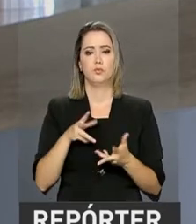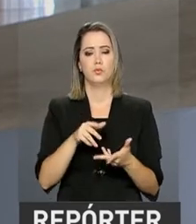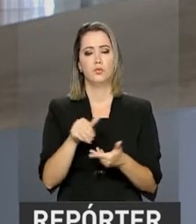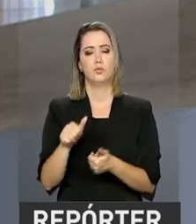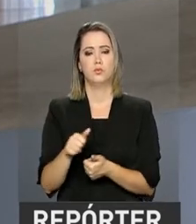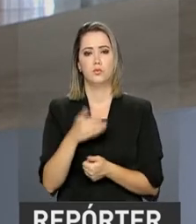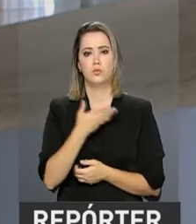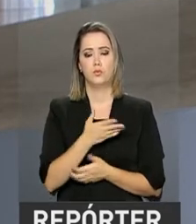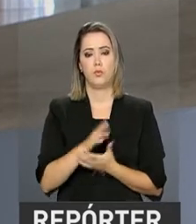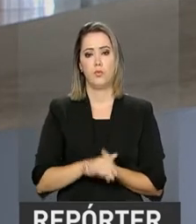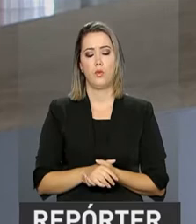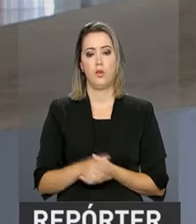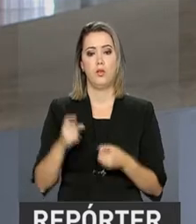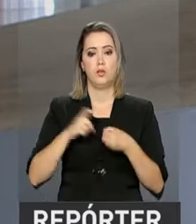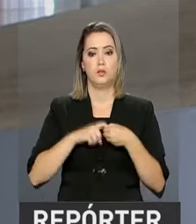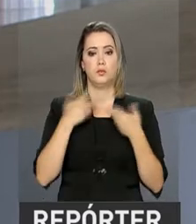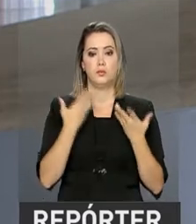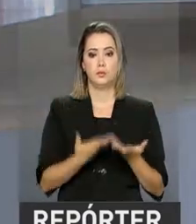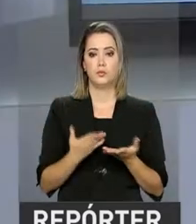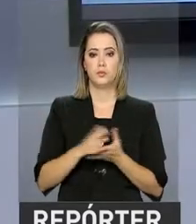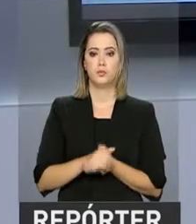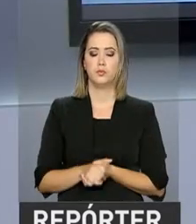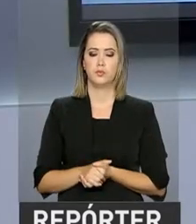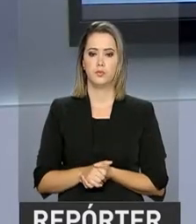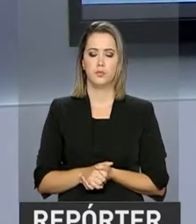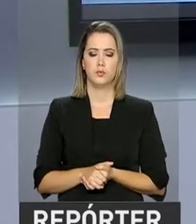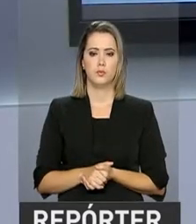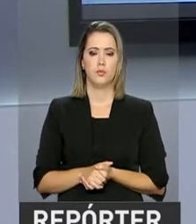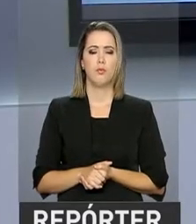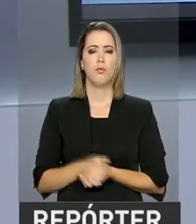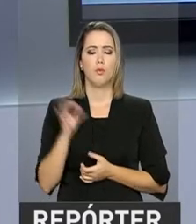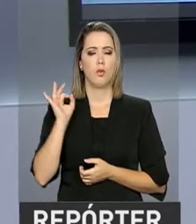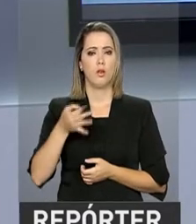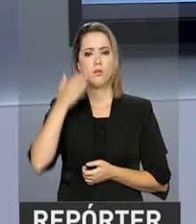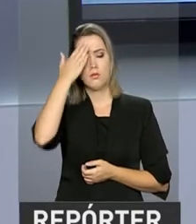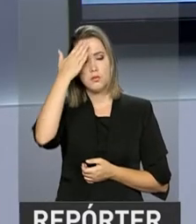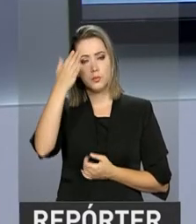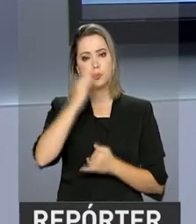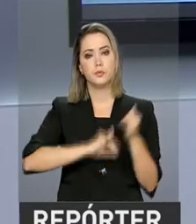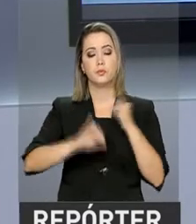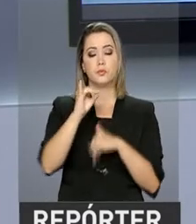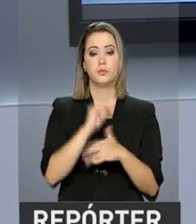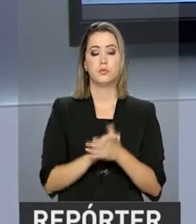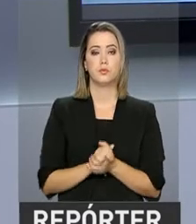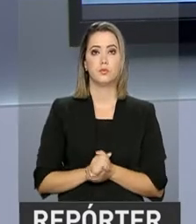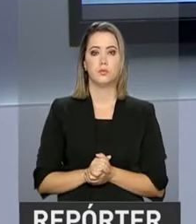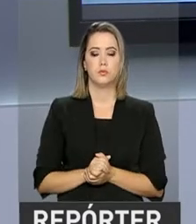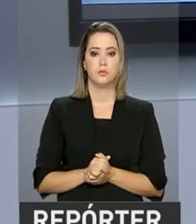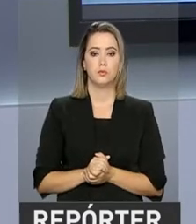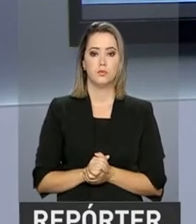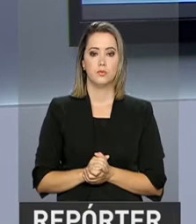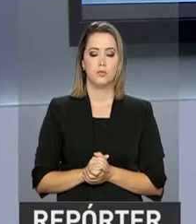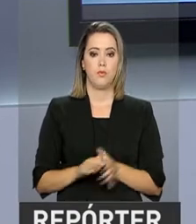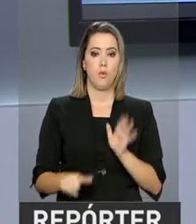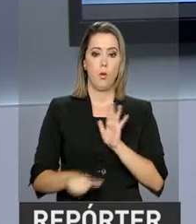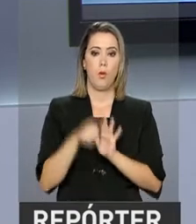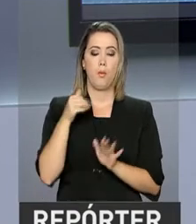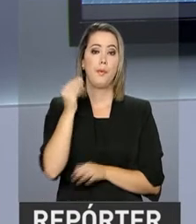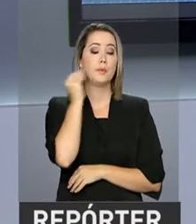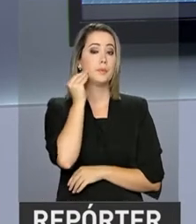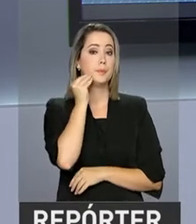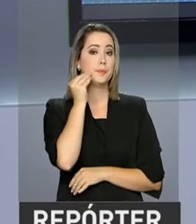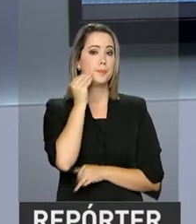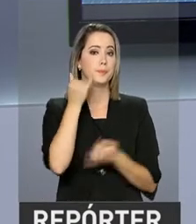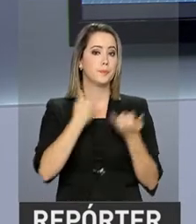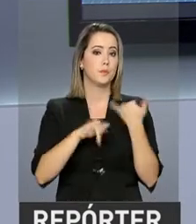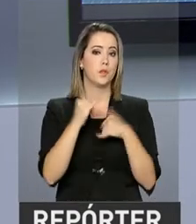brasil eu voto com você no estúdio roberto 'pato' paulo muito obrigado pelas informações o primeiro teste que pode